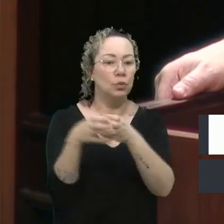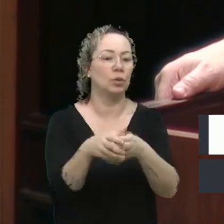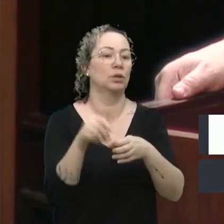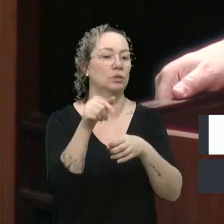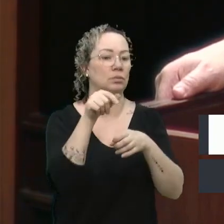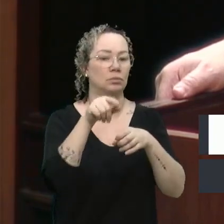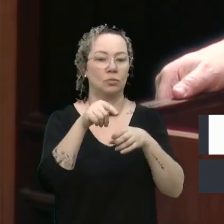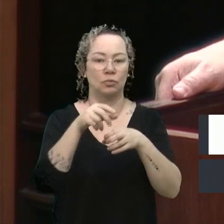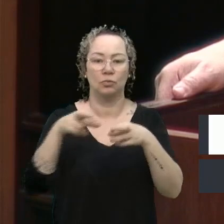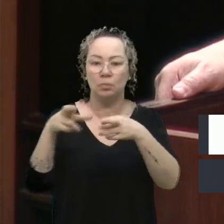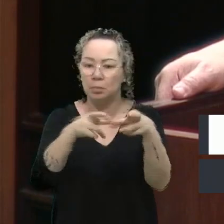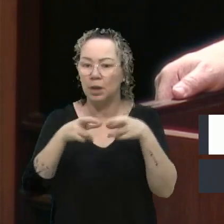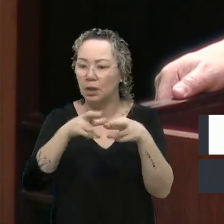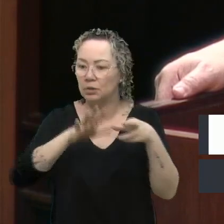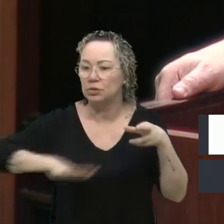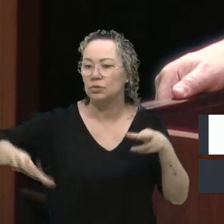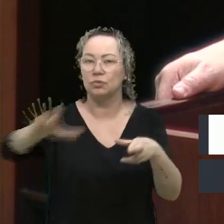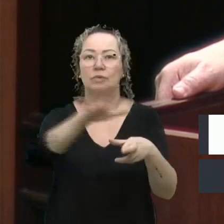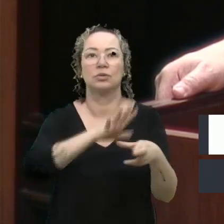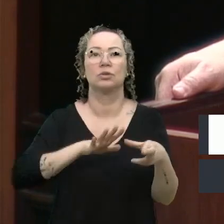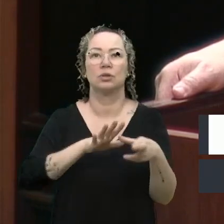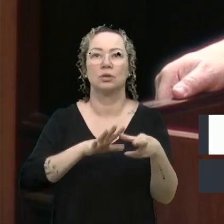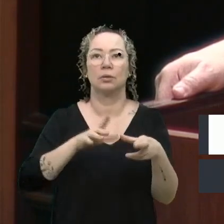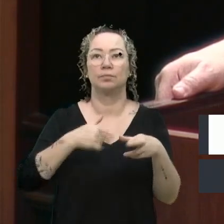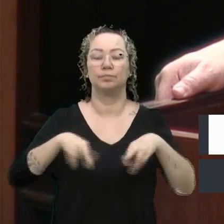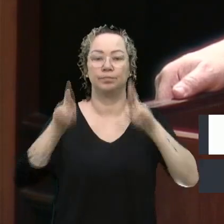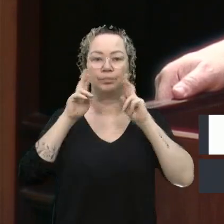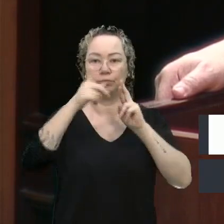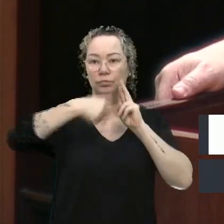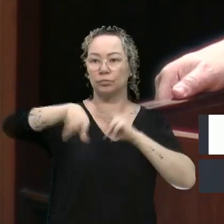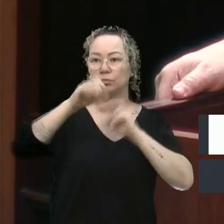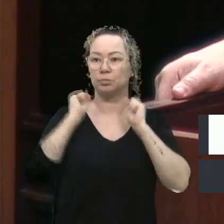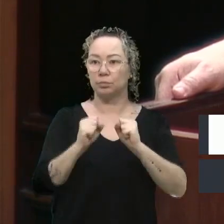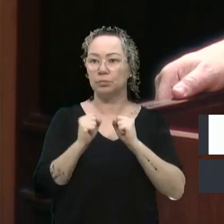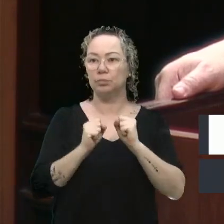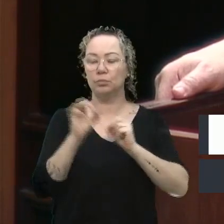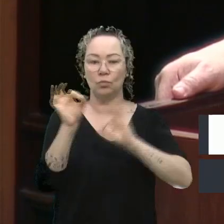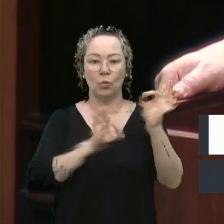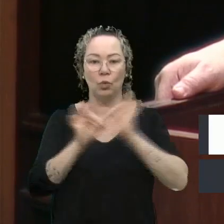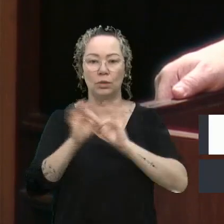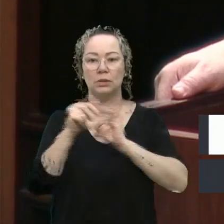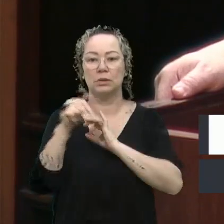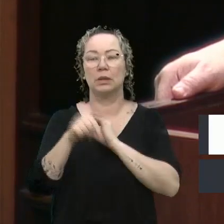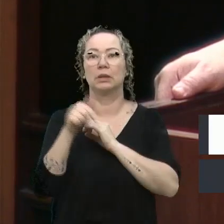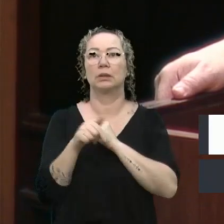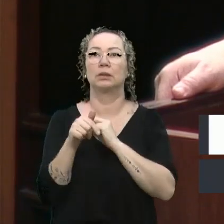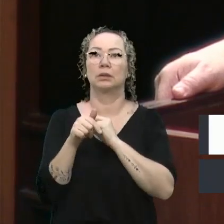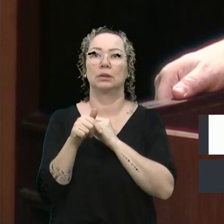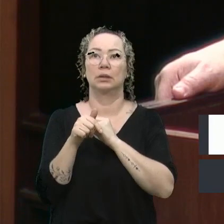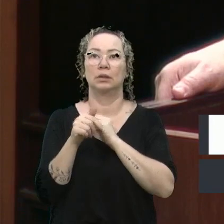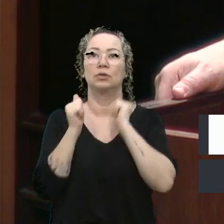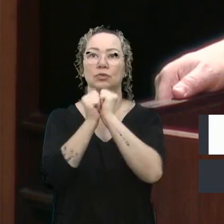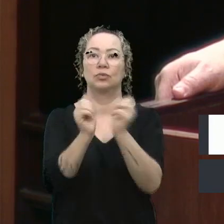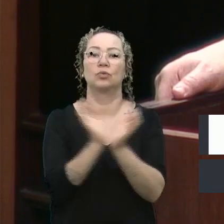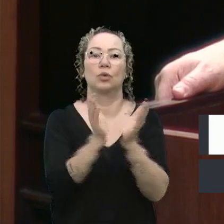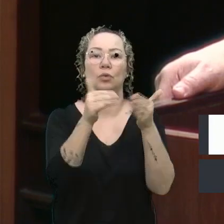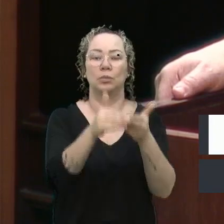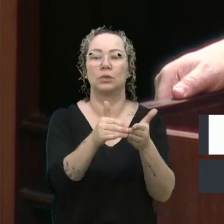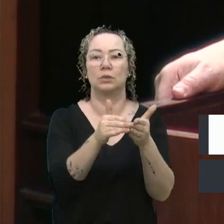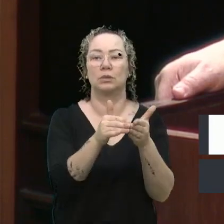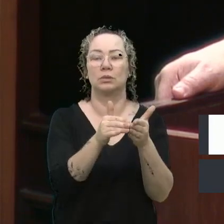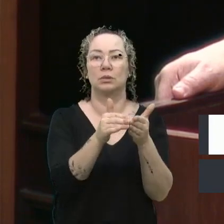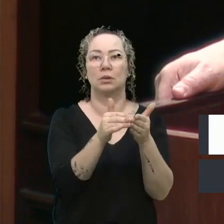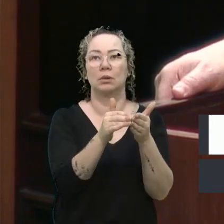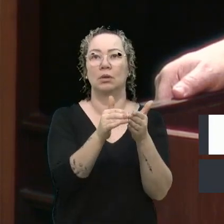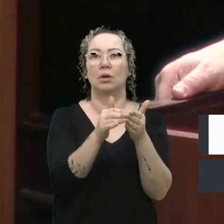Então, eu espero que a gente possa se organizar aqui, através, talvez, da comissão da SEDUT, aqui que eu faço parte,